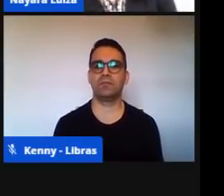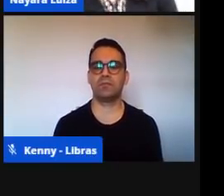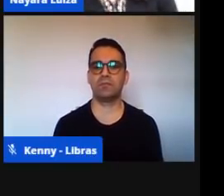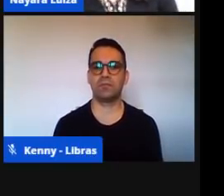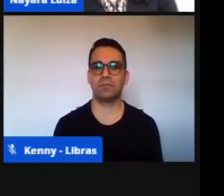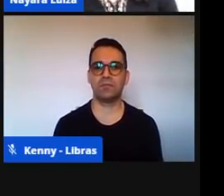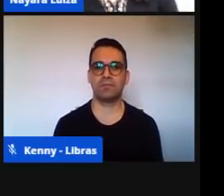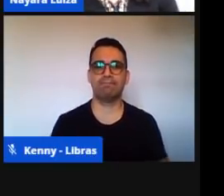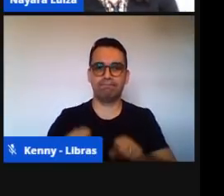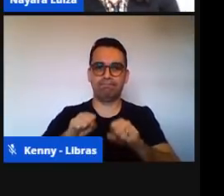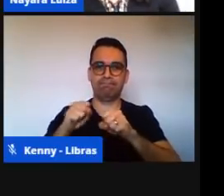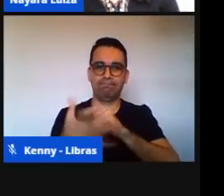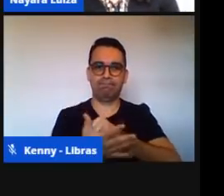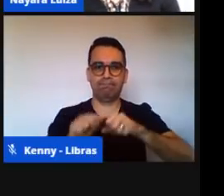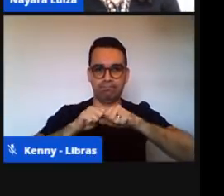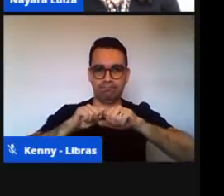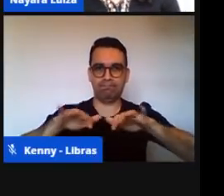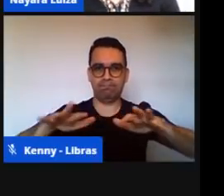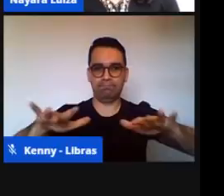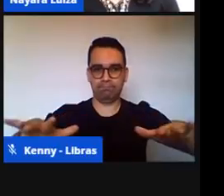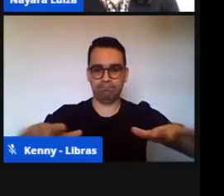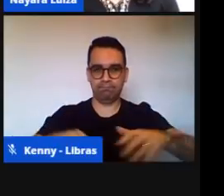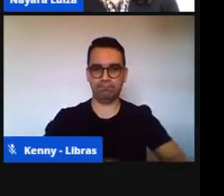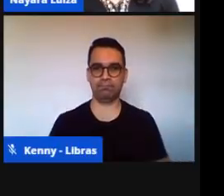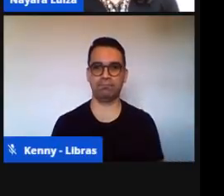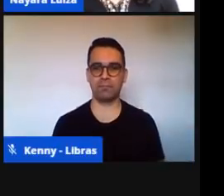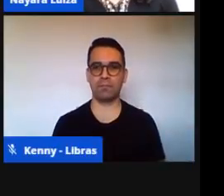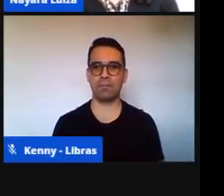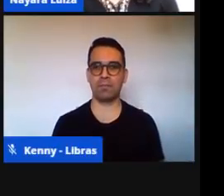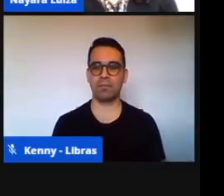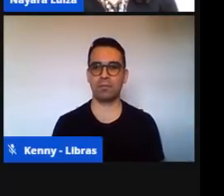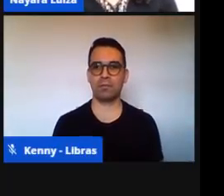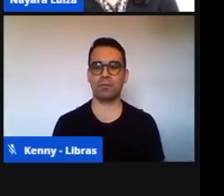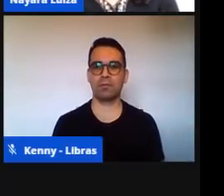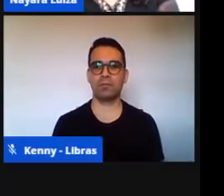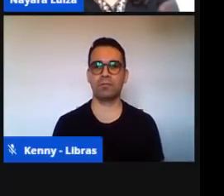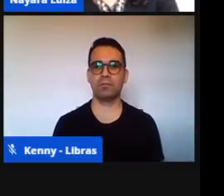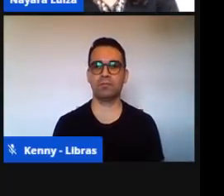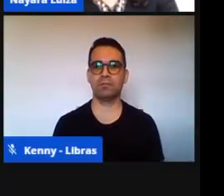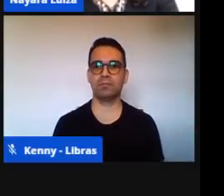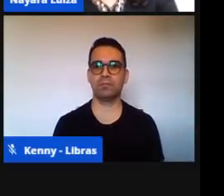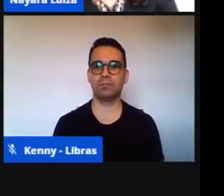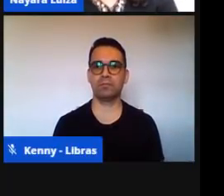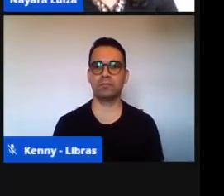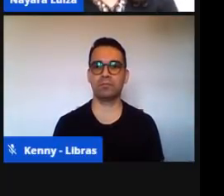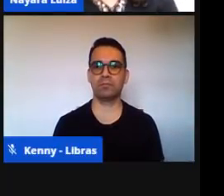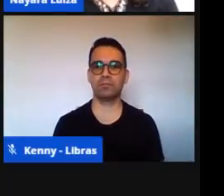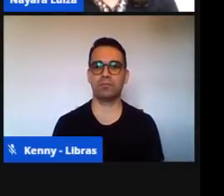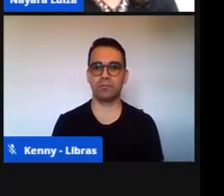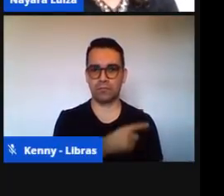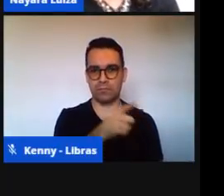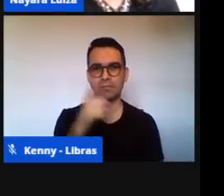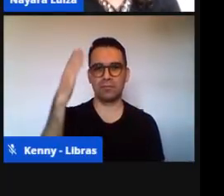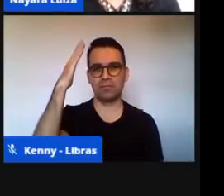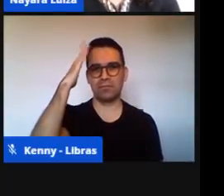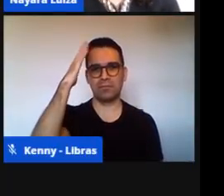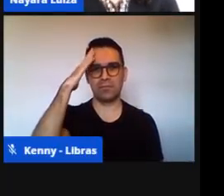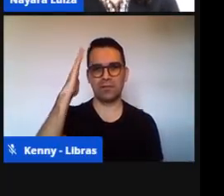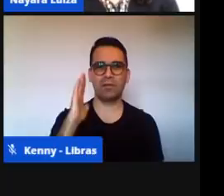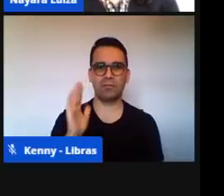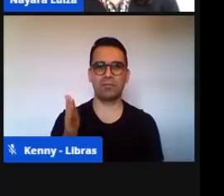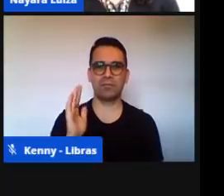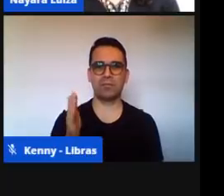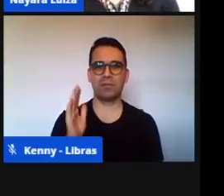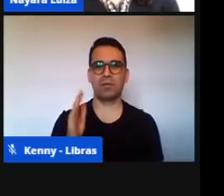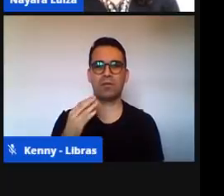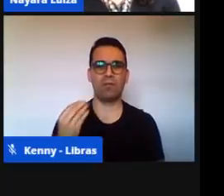A transmissão do Covid-19. A gente conhece as formas comuns de contágio da Covid-19, né, que